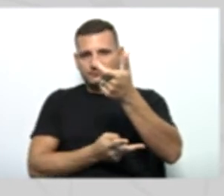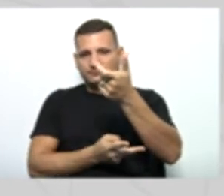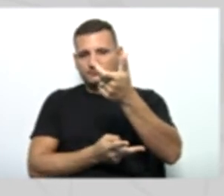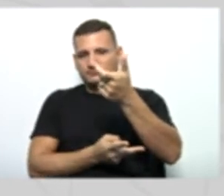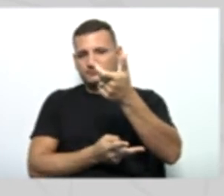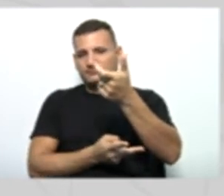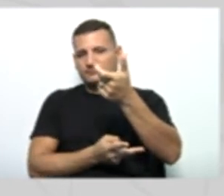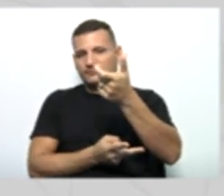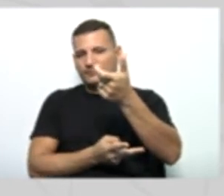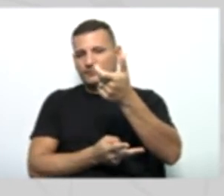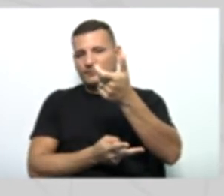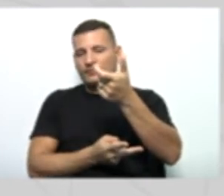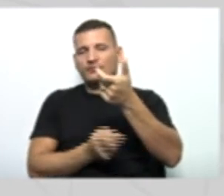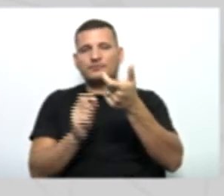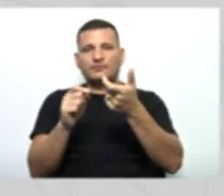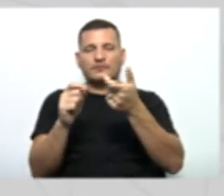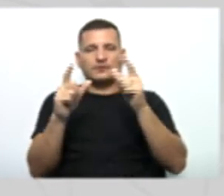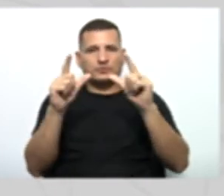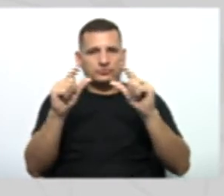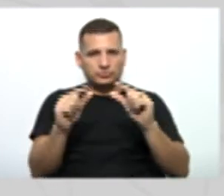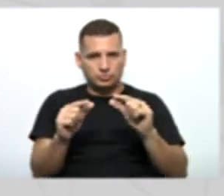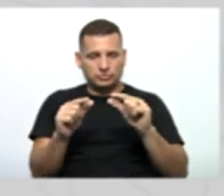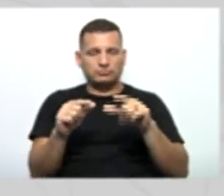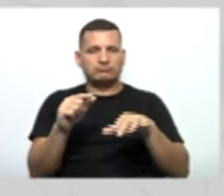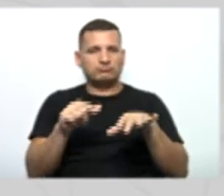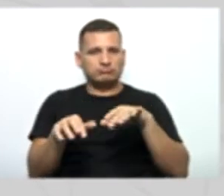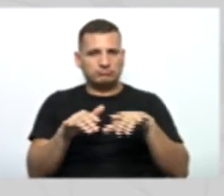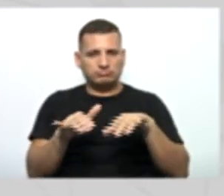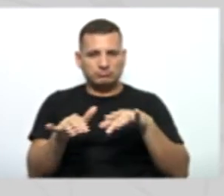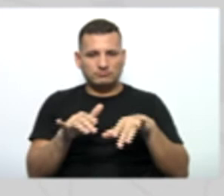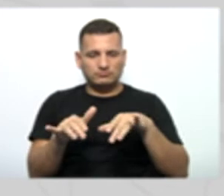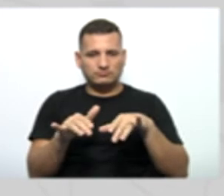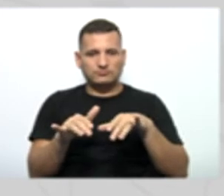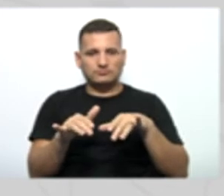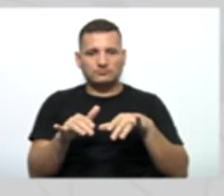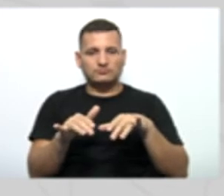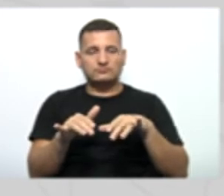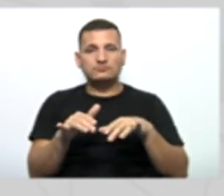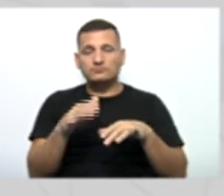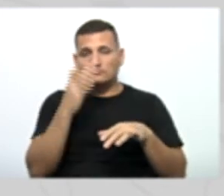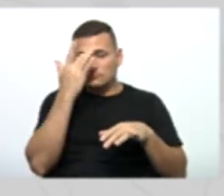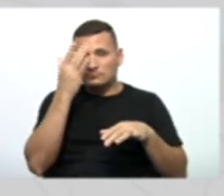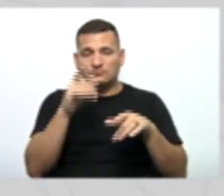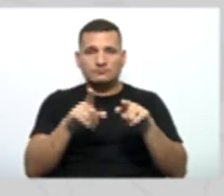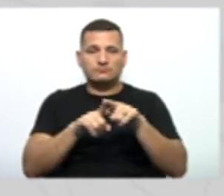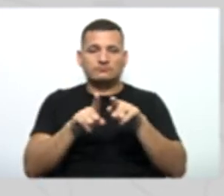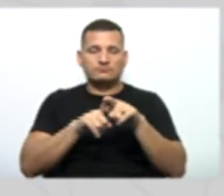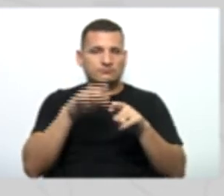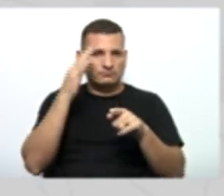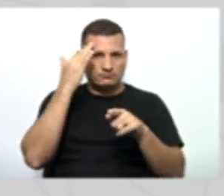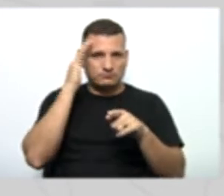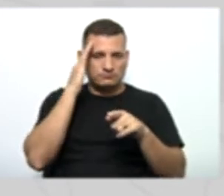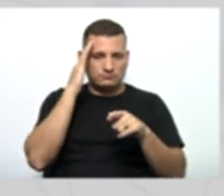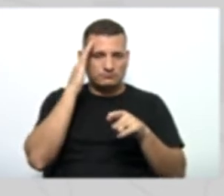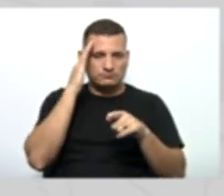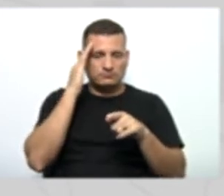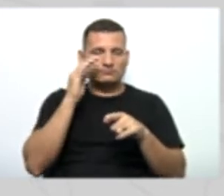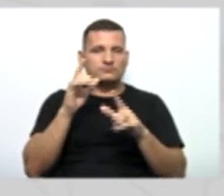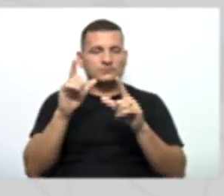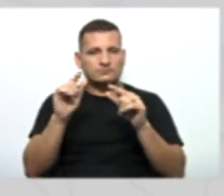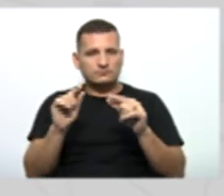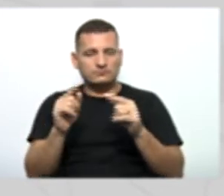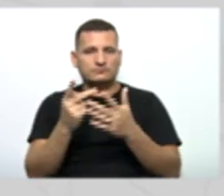Que vai ser menos código, certo? E o que? Vai ficar mais fácil de interpretar, menos